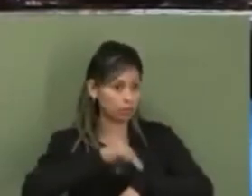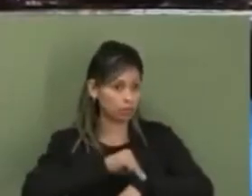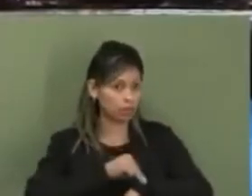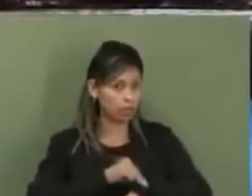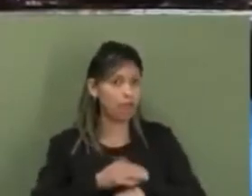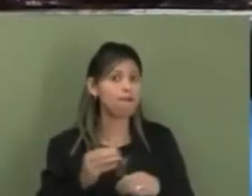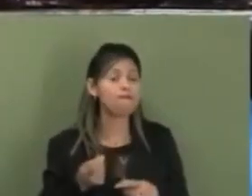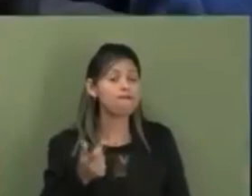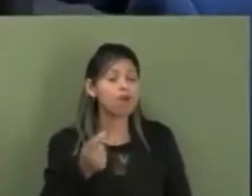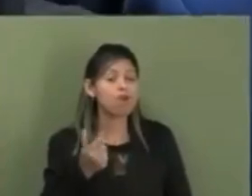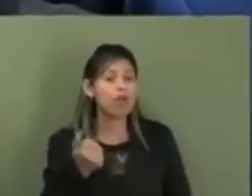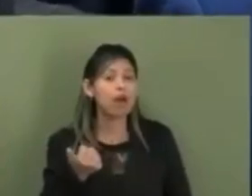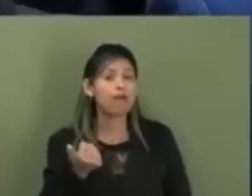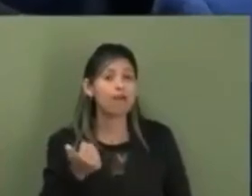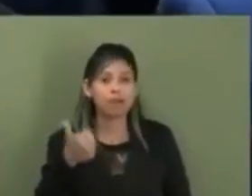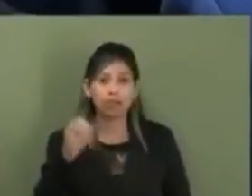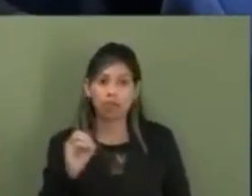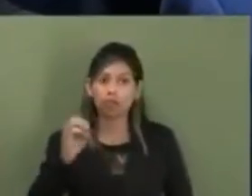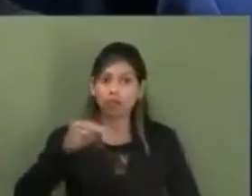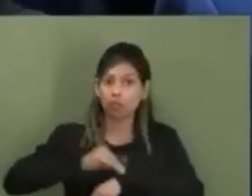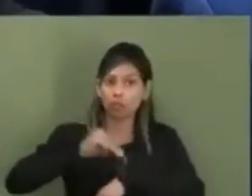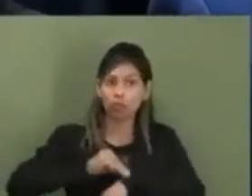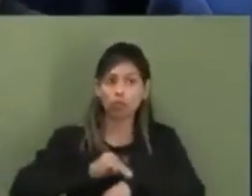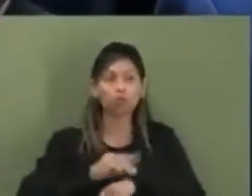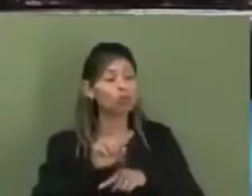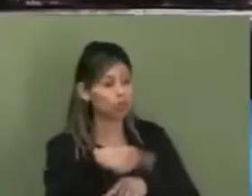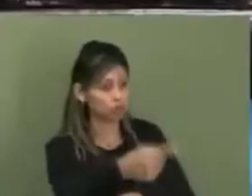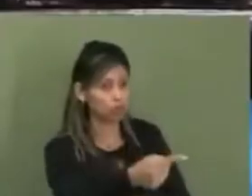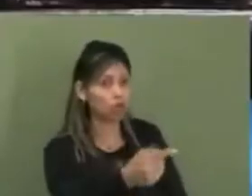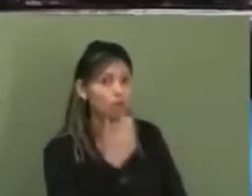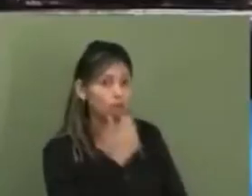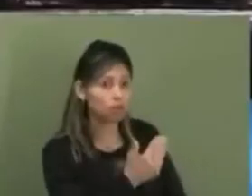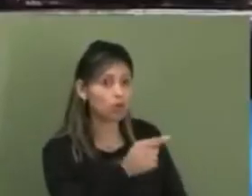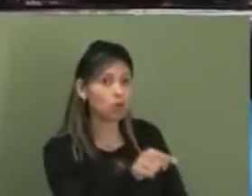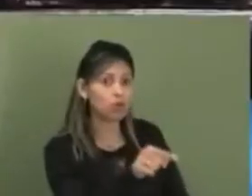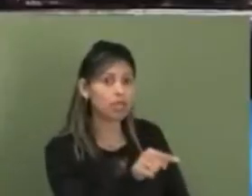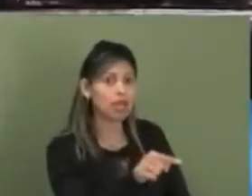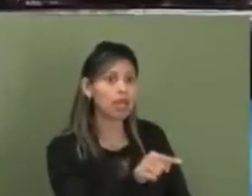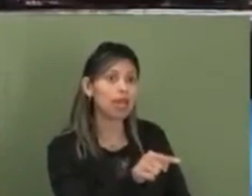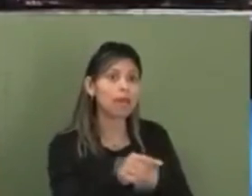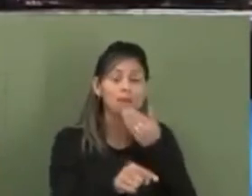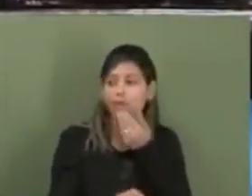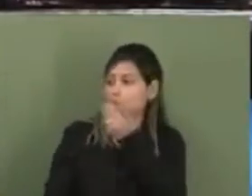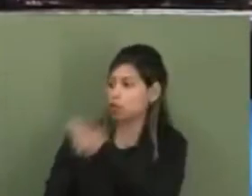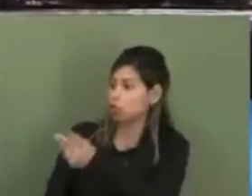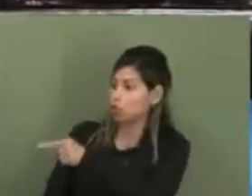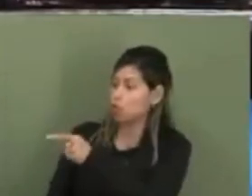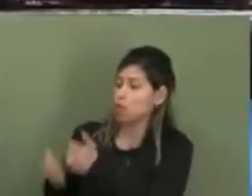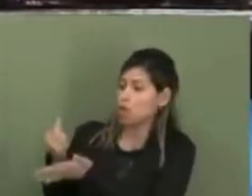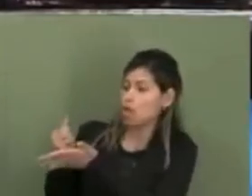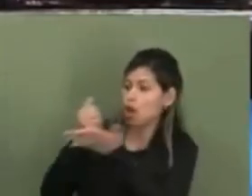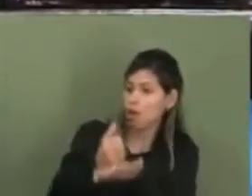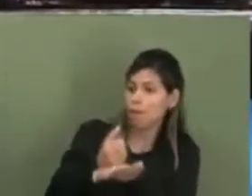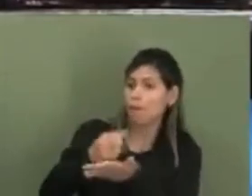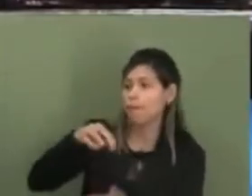2 minutos e 32 segundos quando V. Exª anuiu com o pedido de a parte do